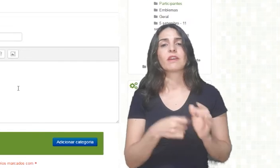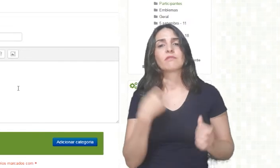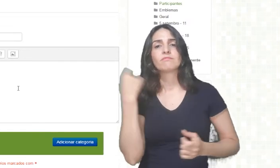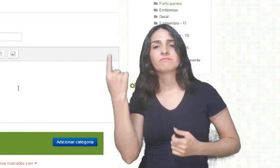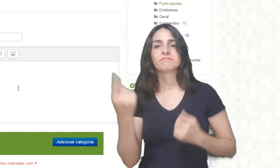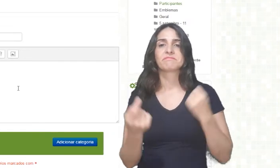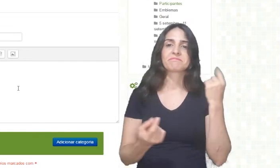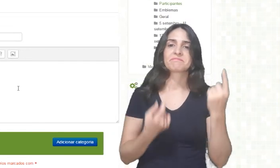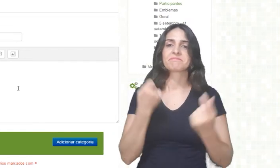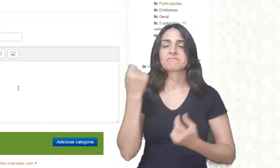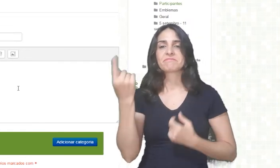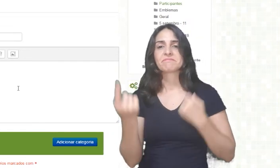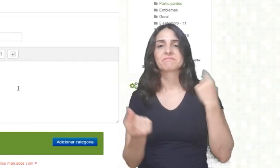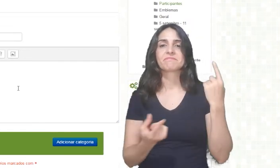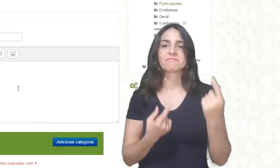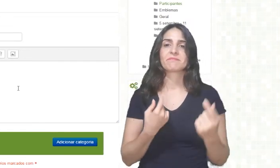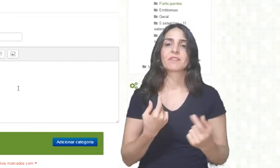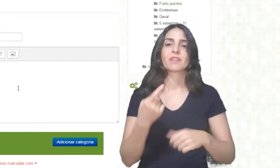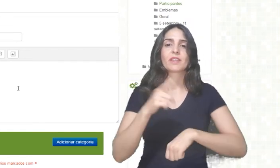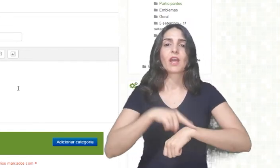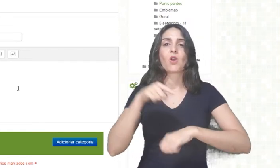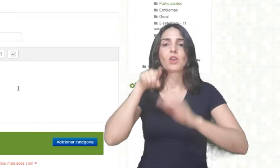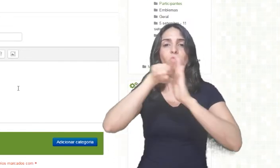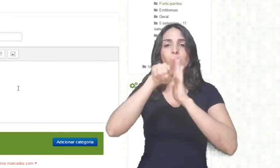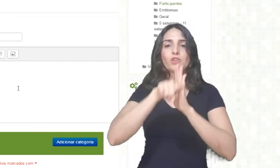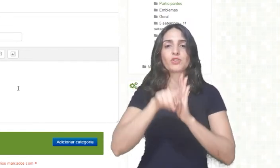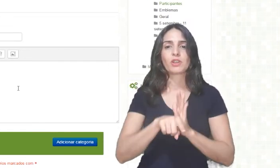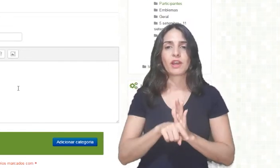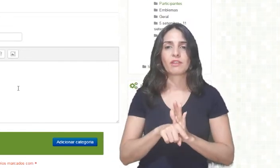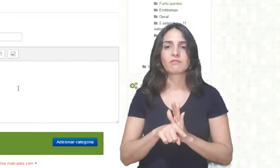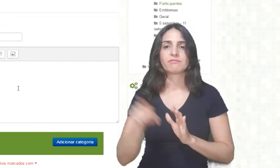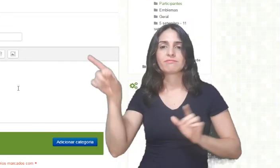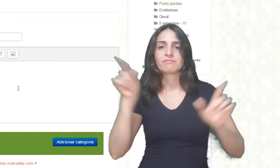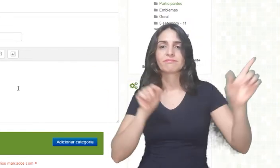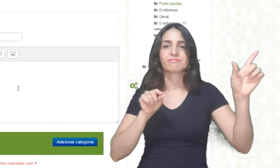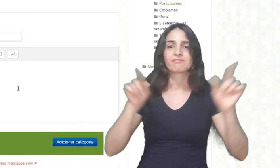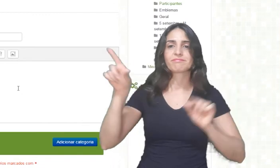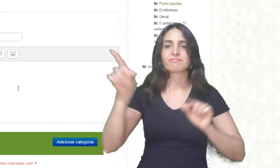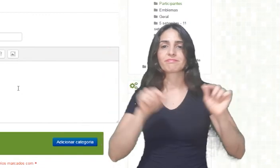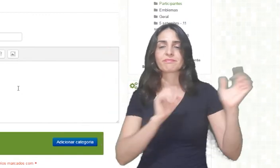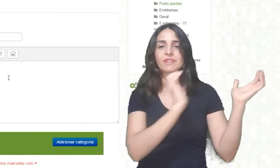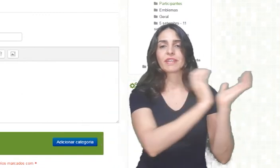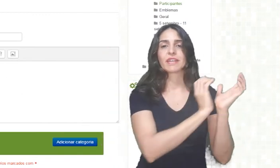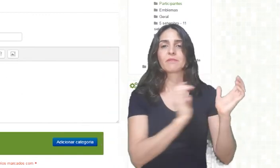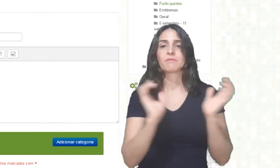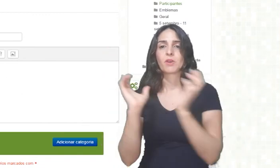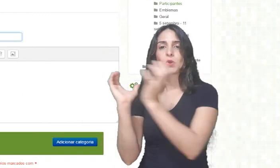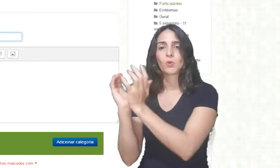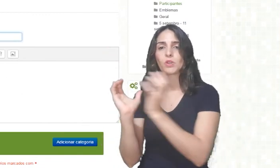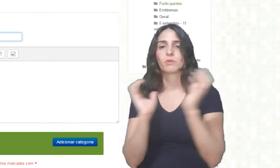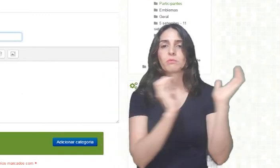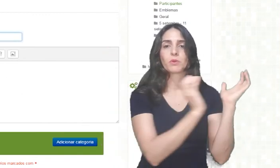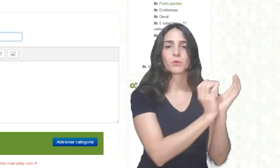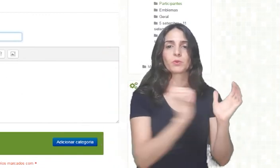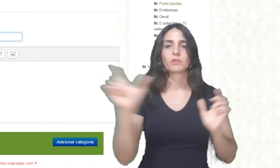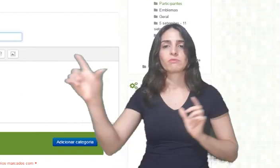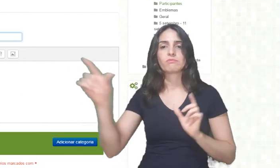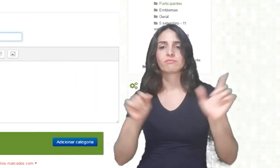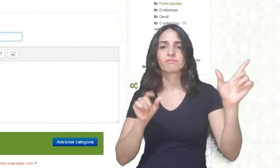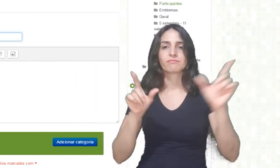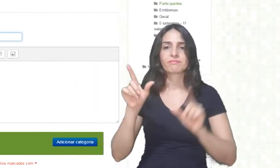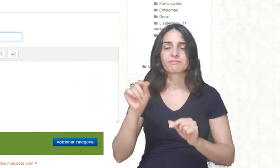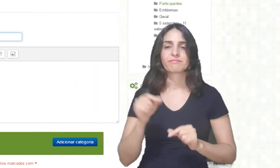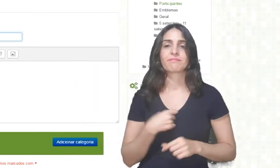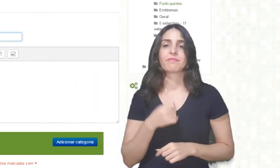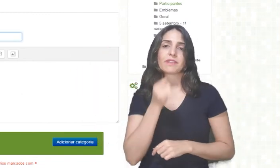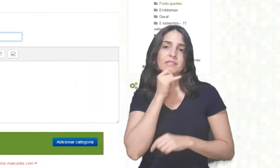específica de questões e Jerry aleatoriamente durante a aplicação do questionário nós vamos colocar